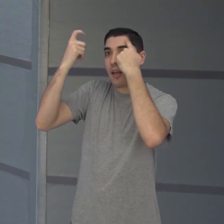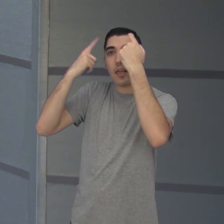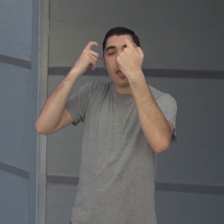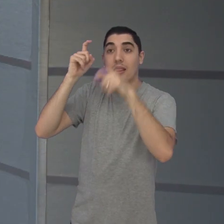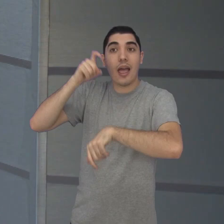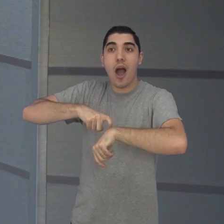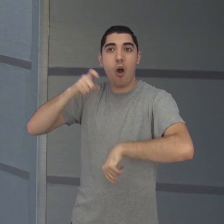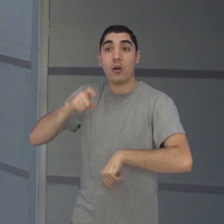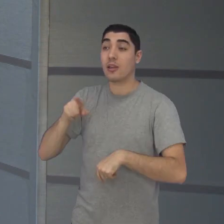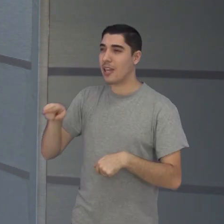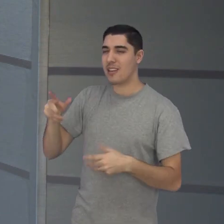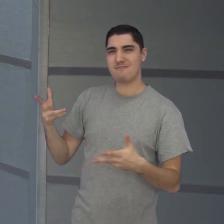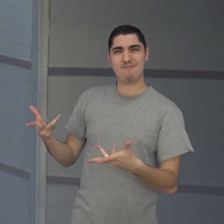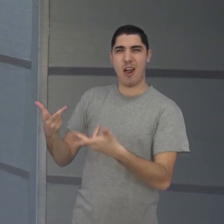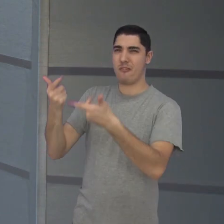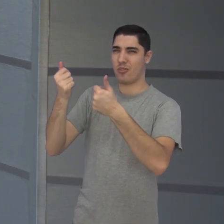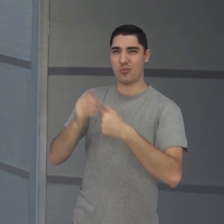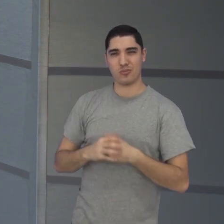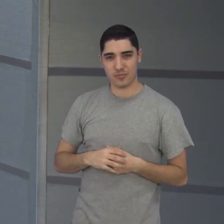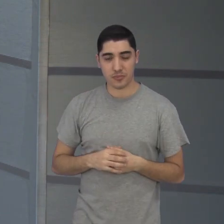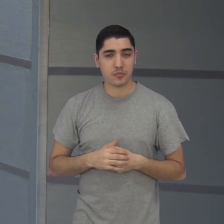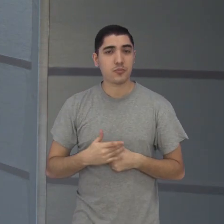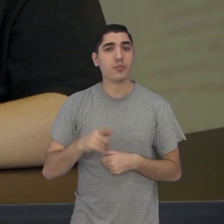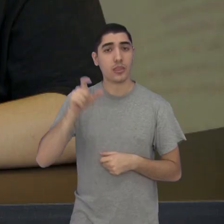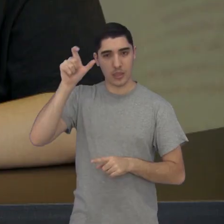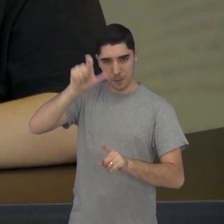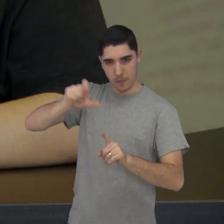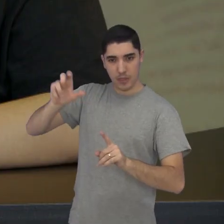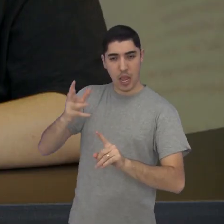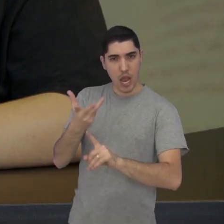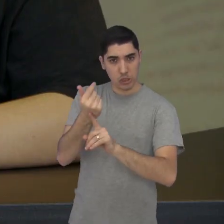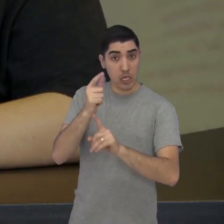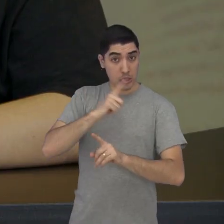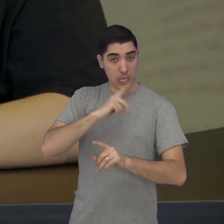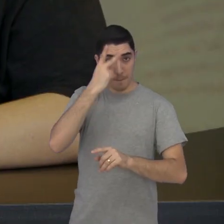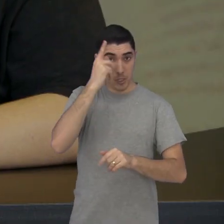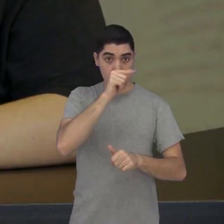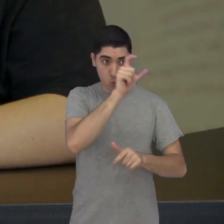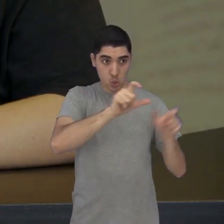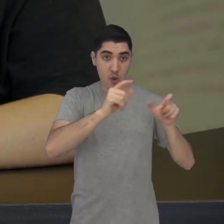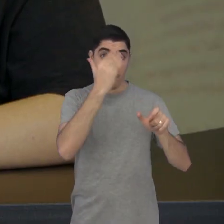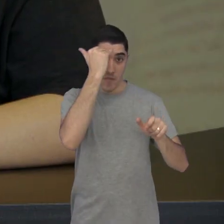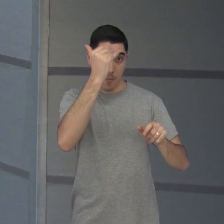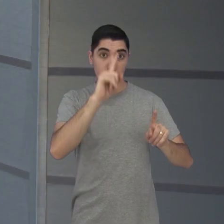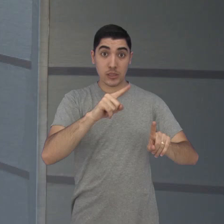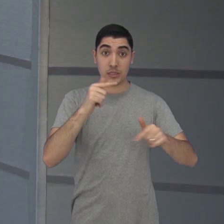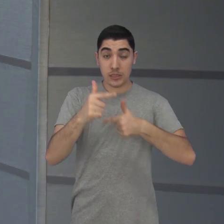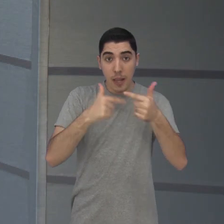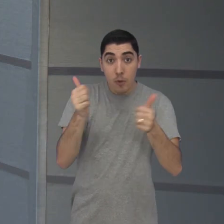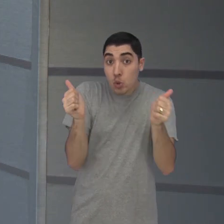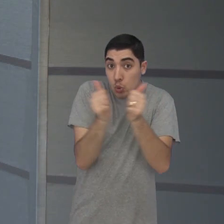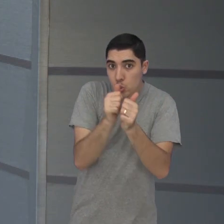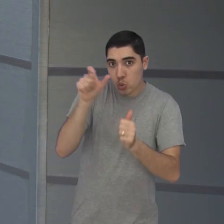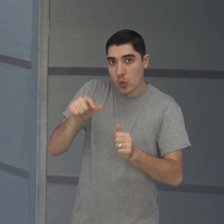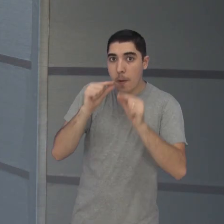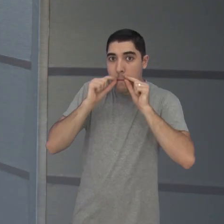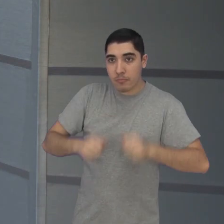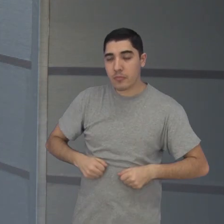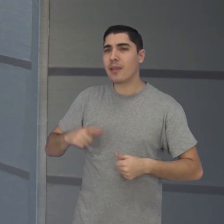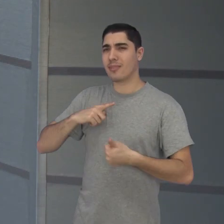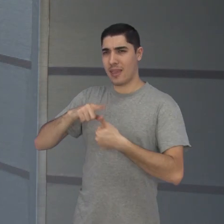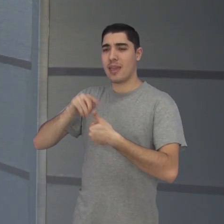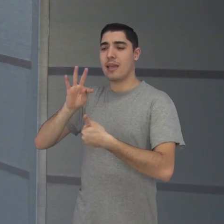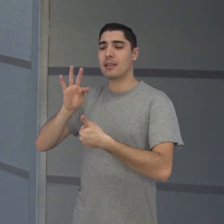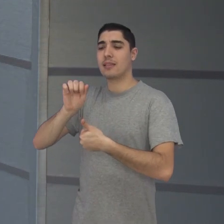genial, cara. E desses artistas que você fala, tem algum nome que é conhecido além do Mazzaropi que trabalhou com ele? Sim, a gente tem